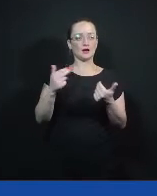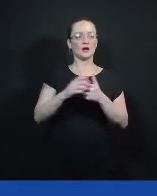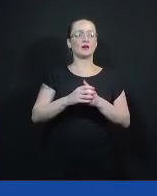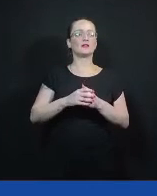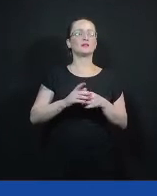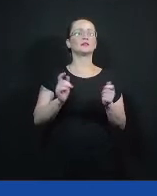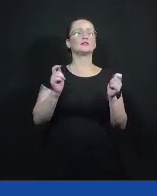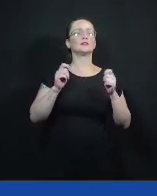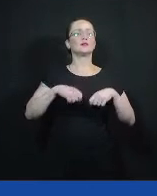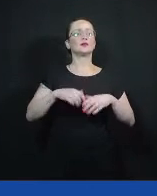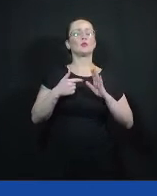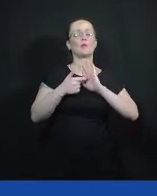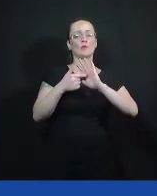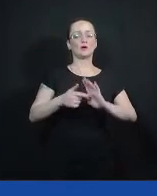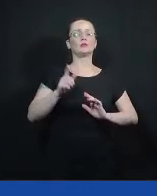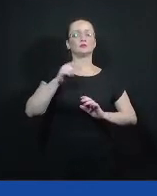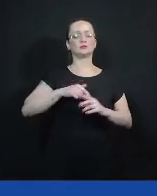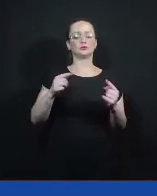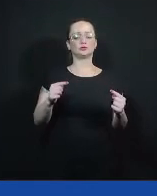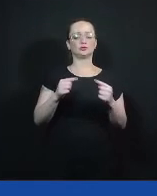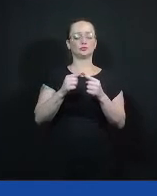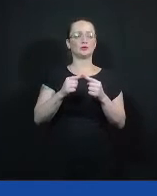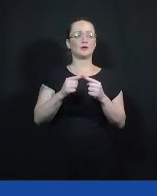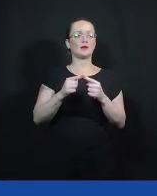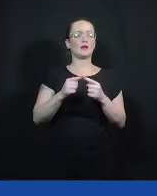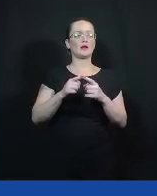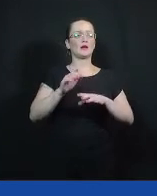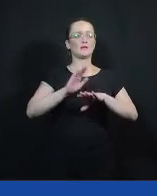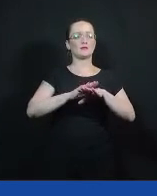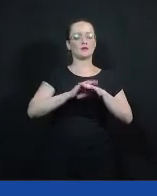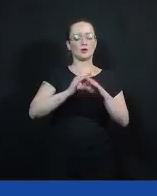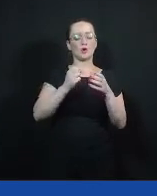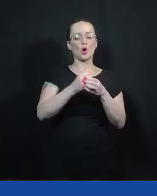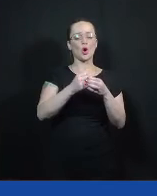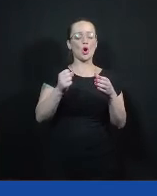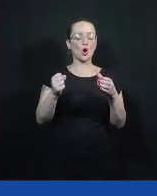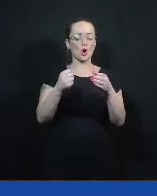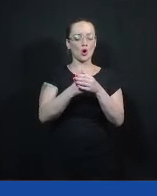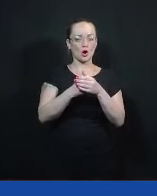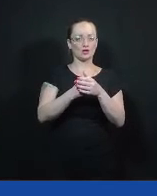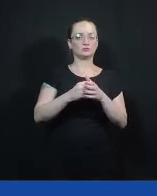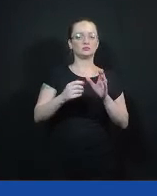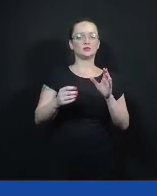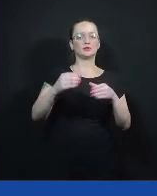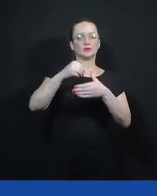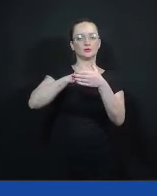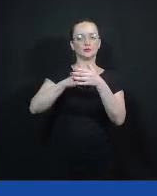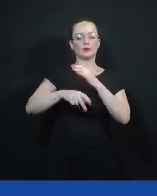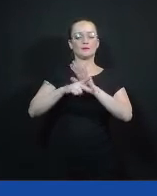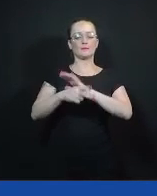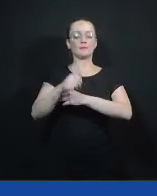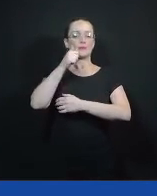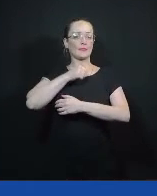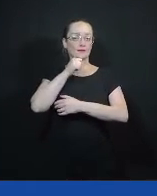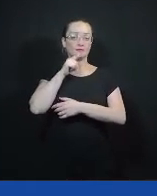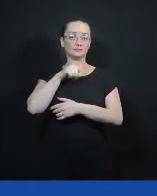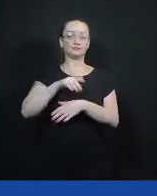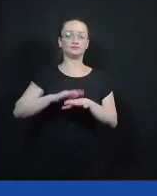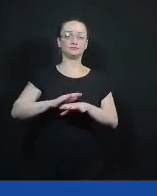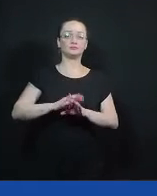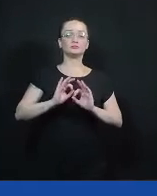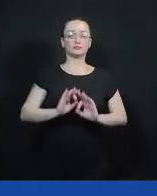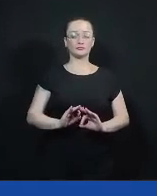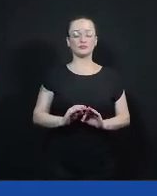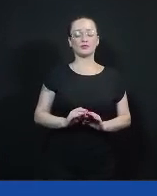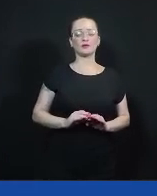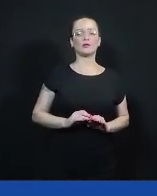2018 demonstrou como era a questão relacionada ao cumprimento da cota de candidatas mulheres, o quanto isso era efetivo